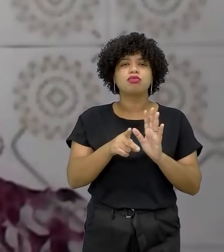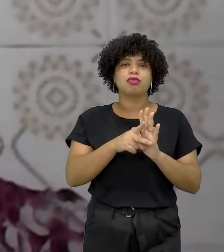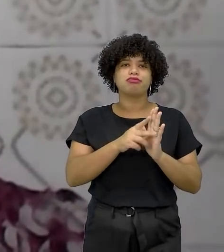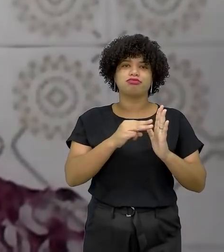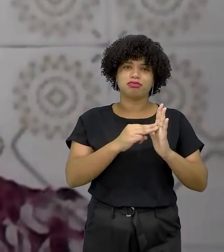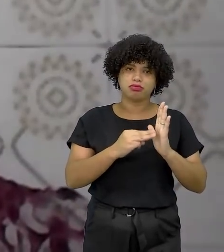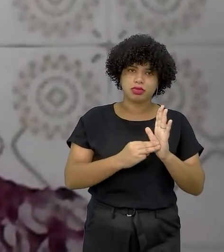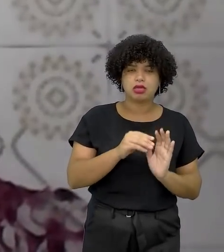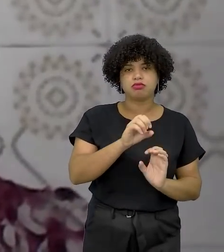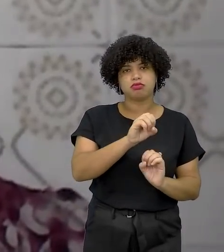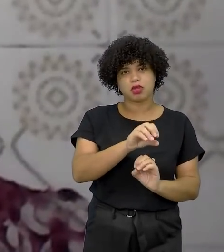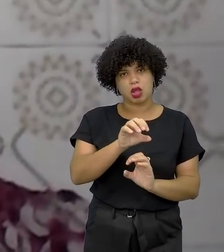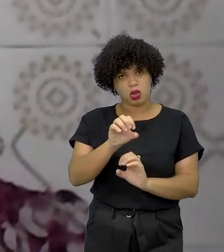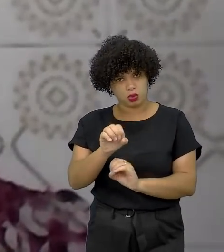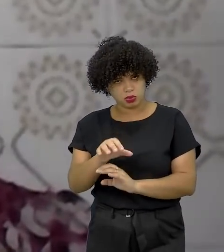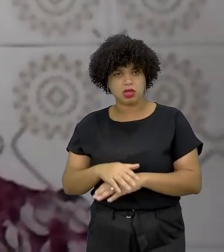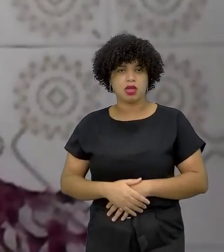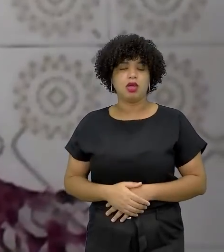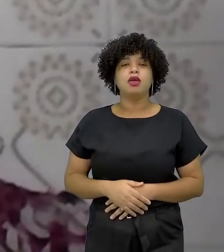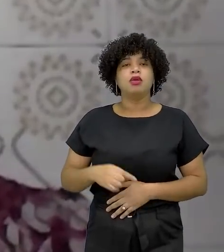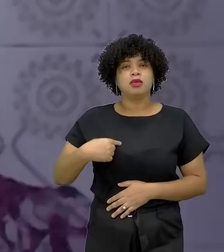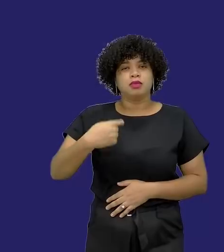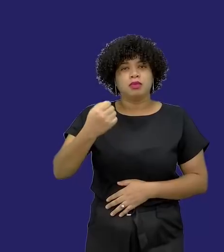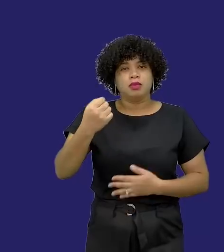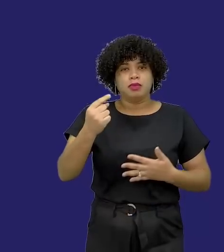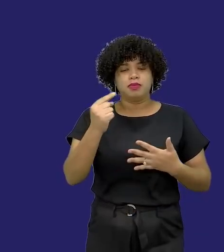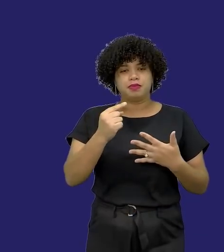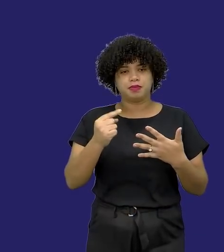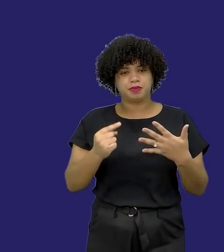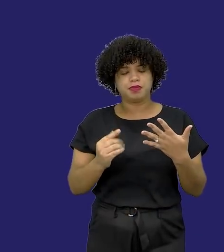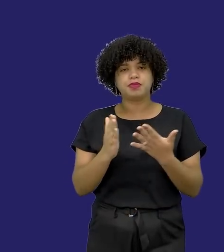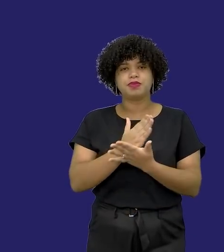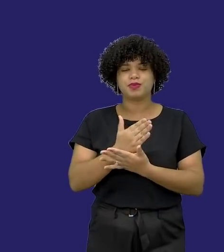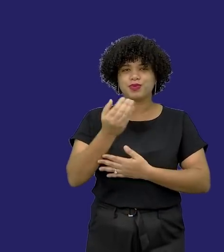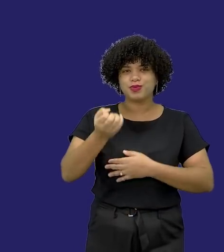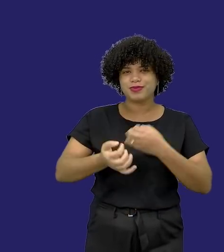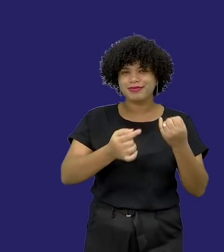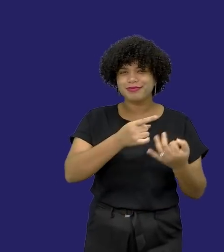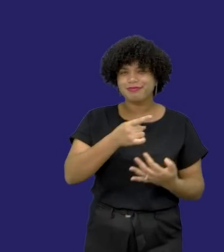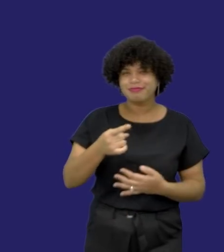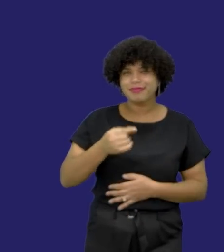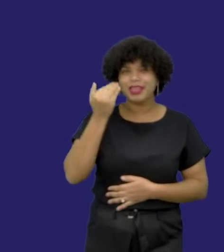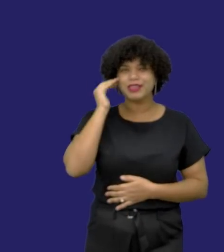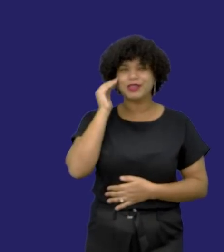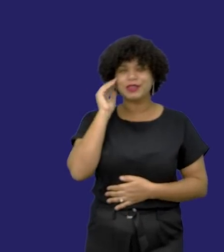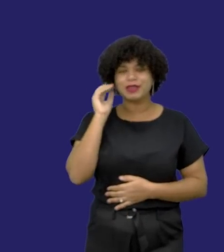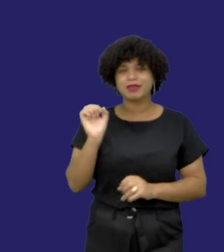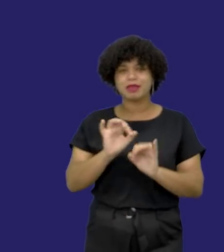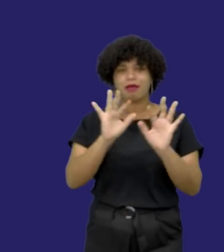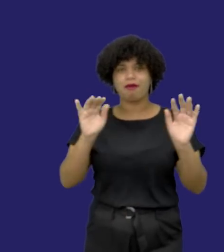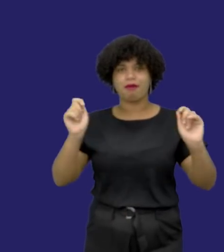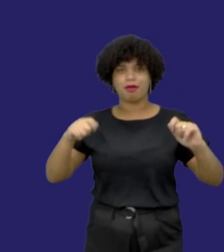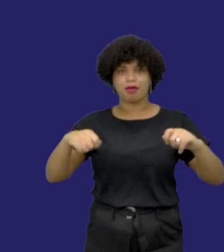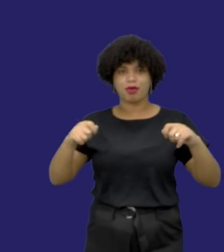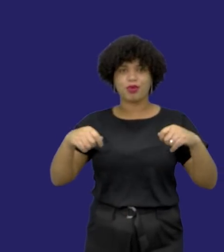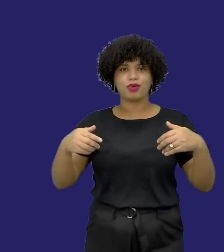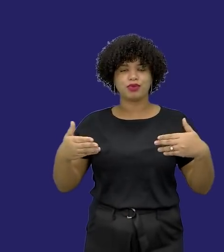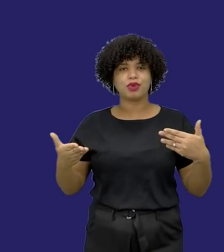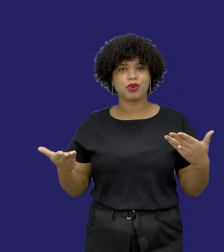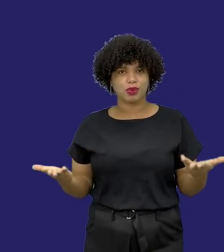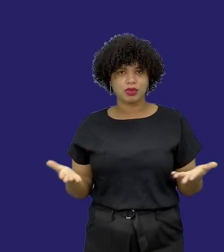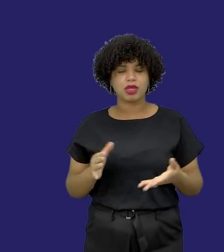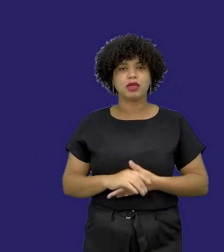gente traz alguns pontos só para que a gente comente e fale. Muitos